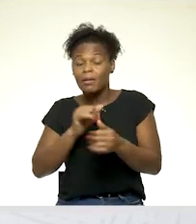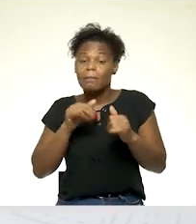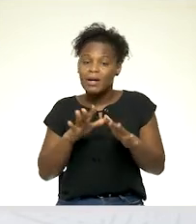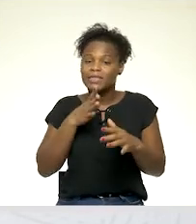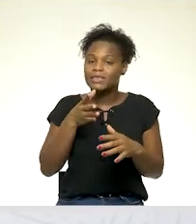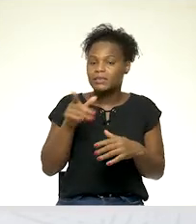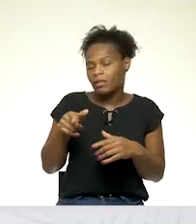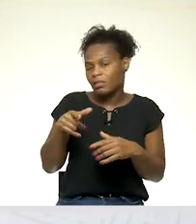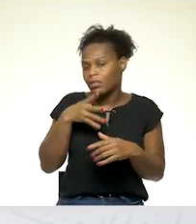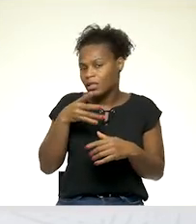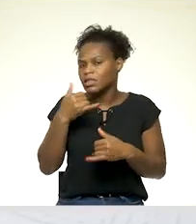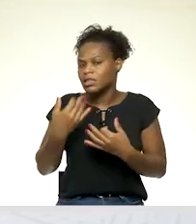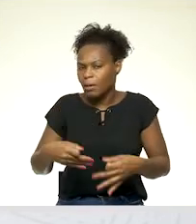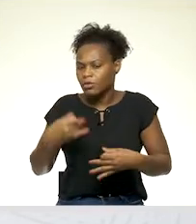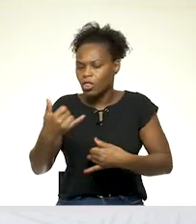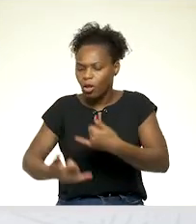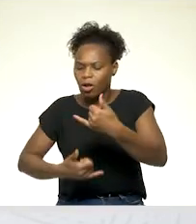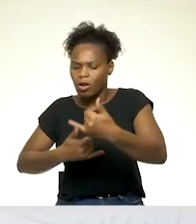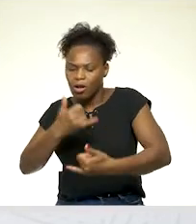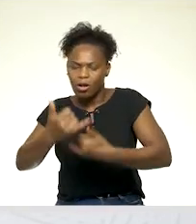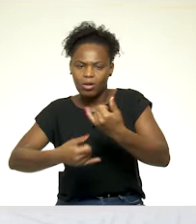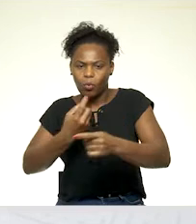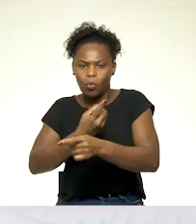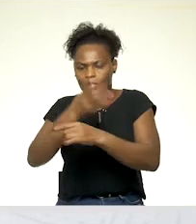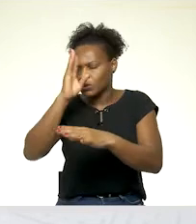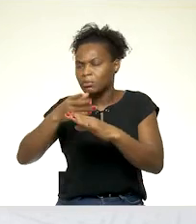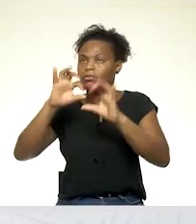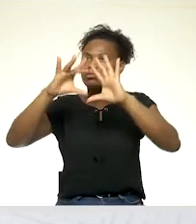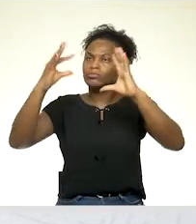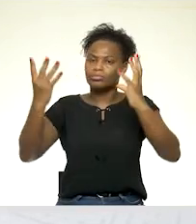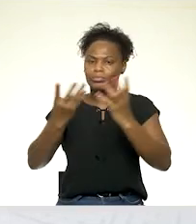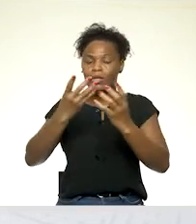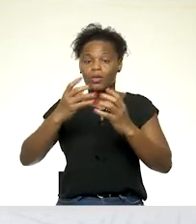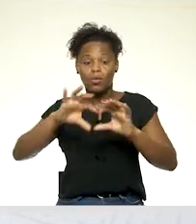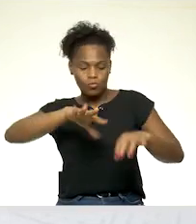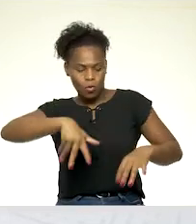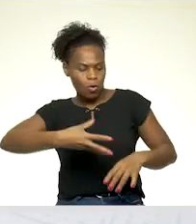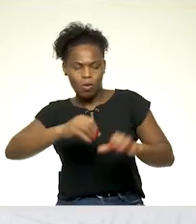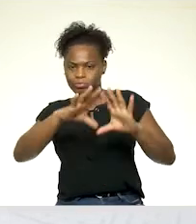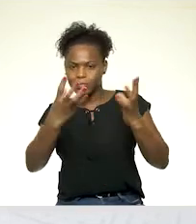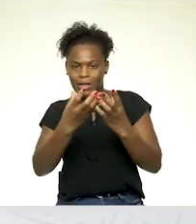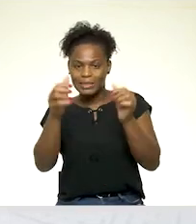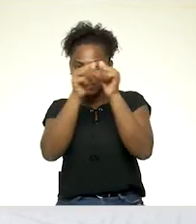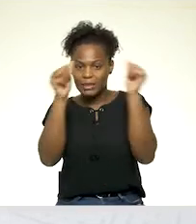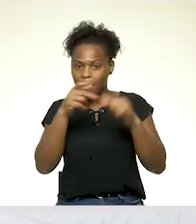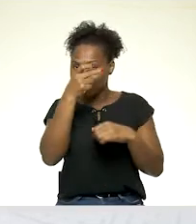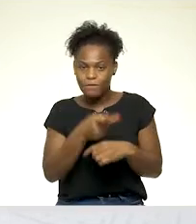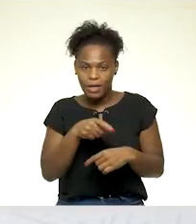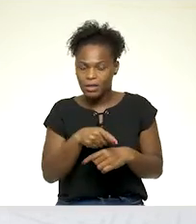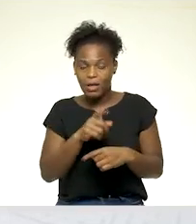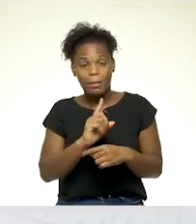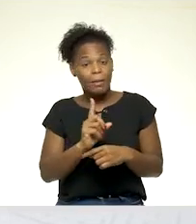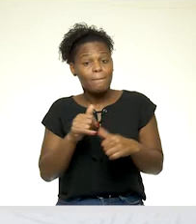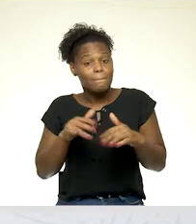seja, a sucessão de fenômenos da natureza. O universo não é um sistema fixo, mas